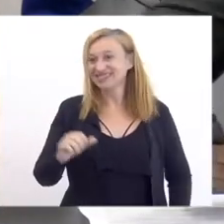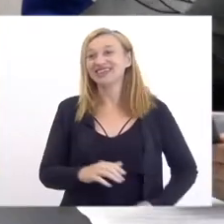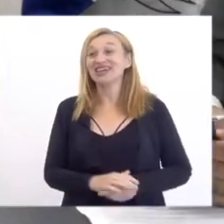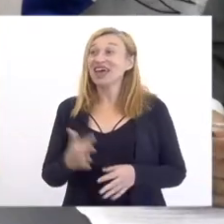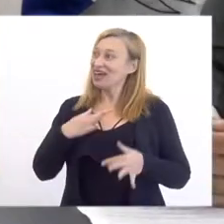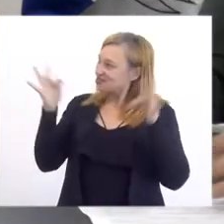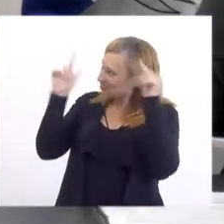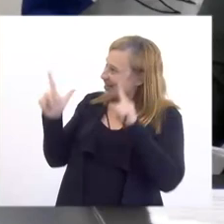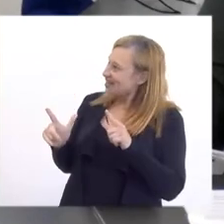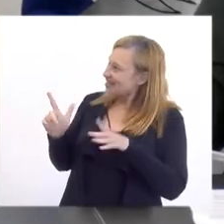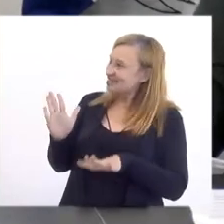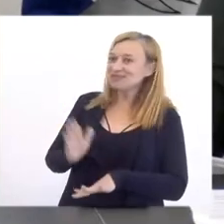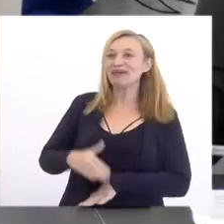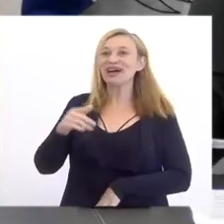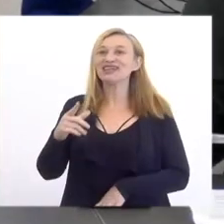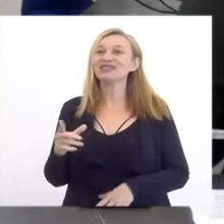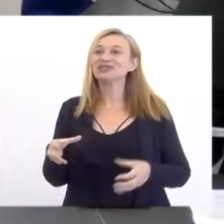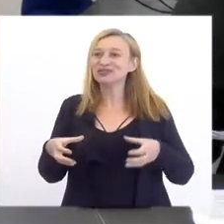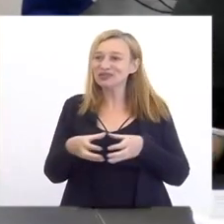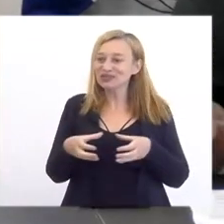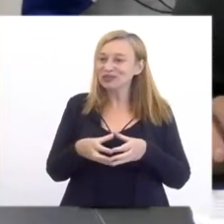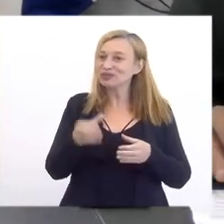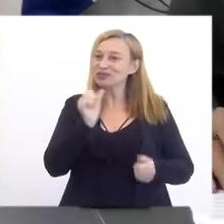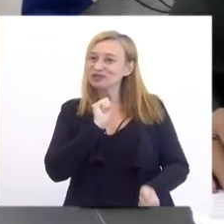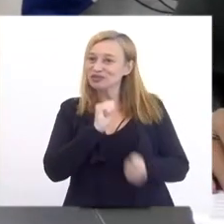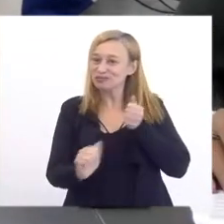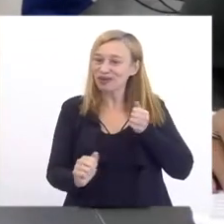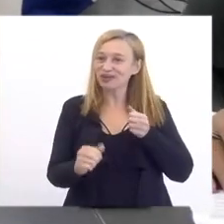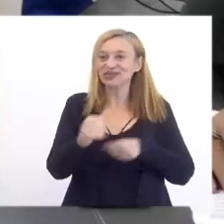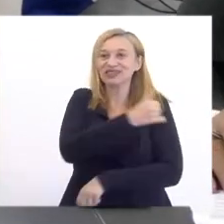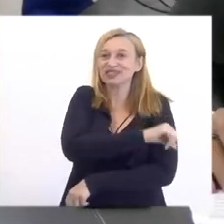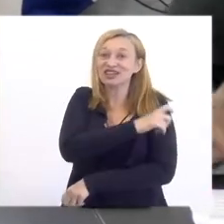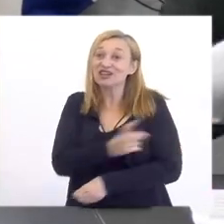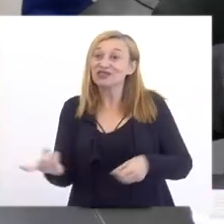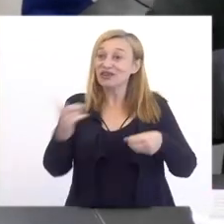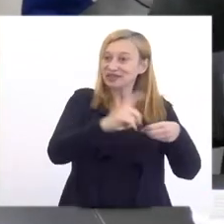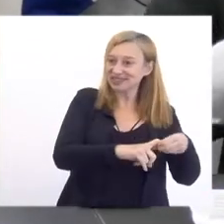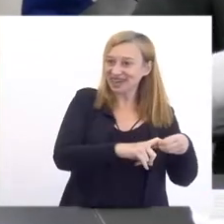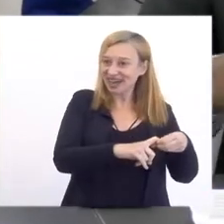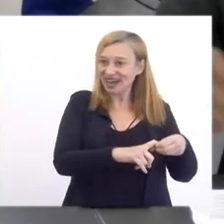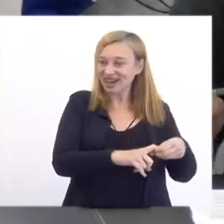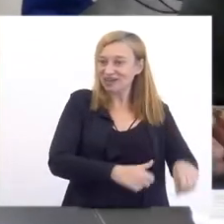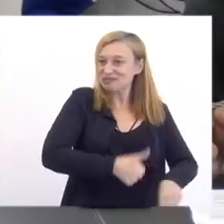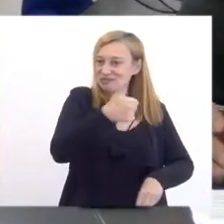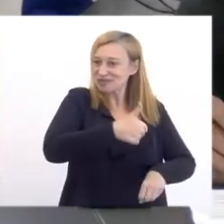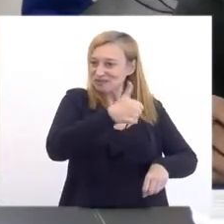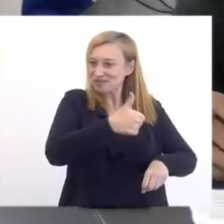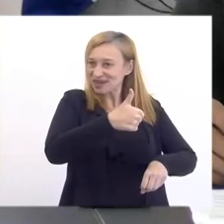Fico feliz por mais um time do Rio de Janeiro voltar aos quadros do primeiro escalão